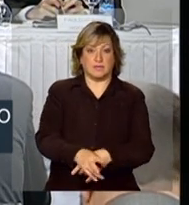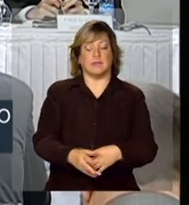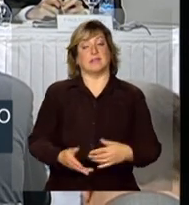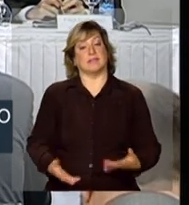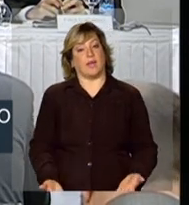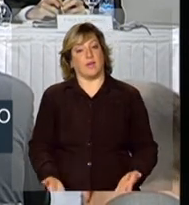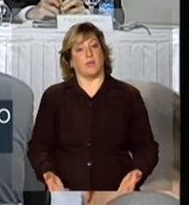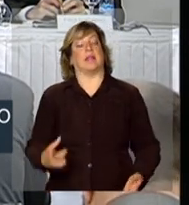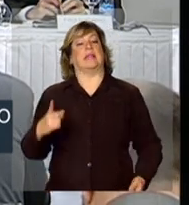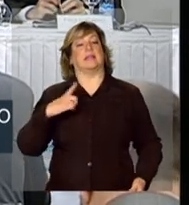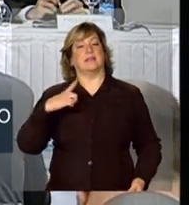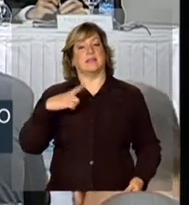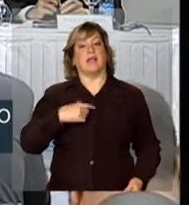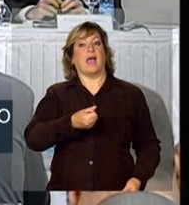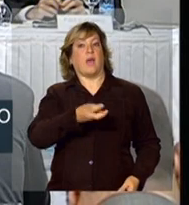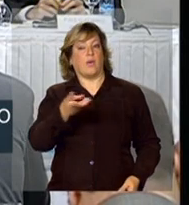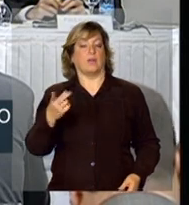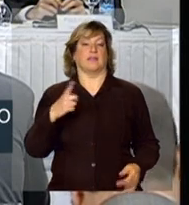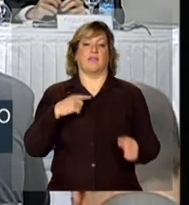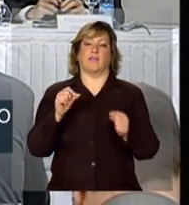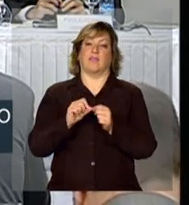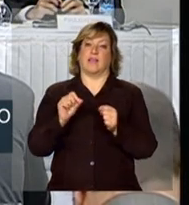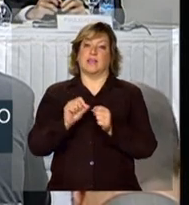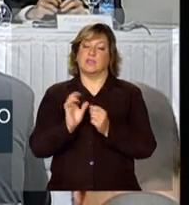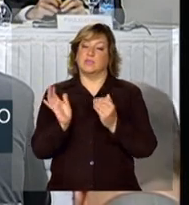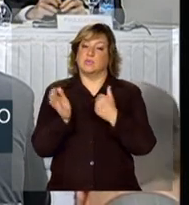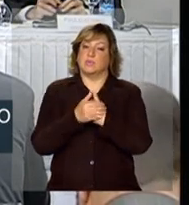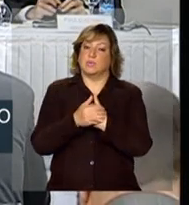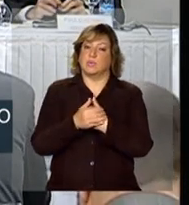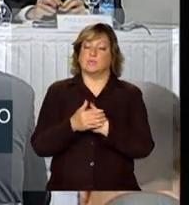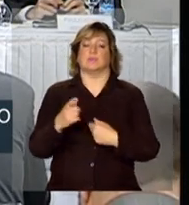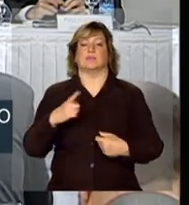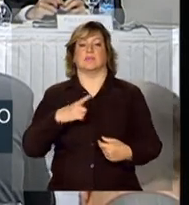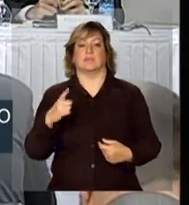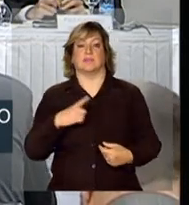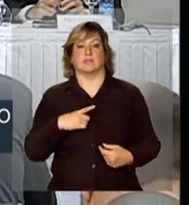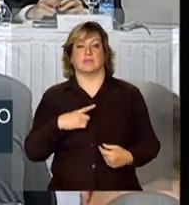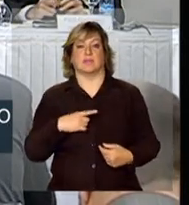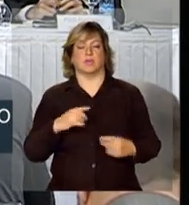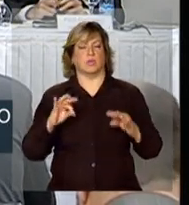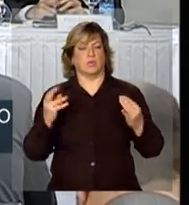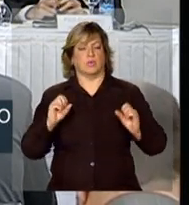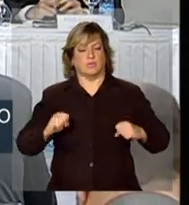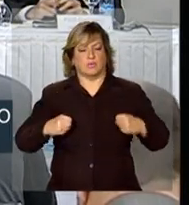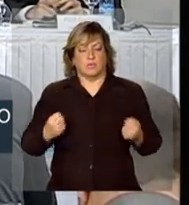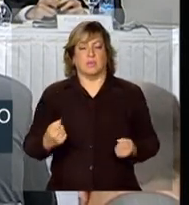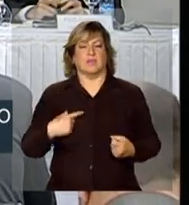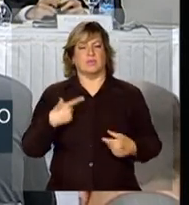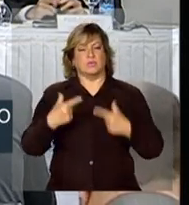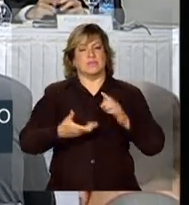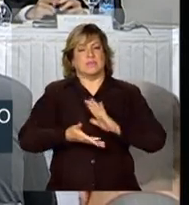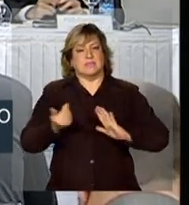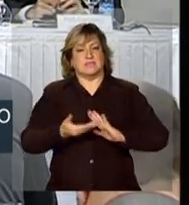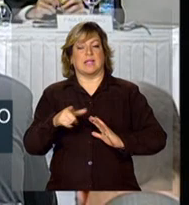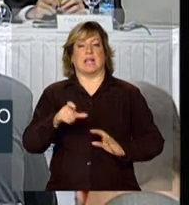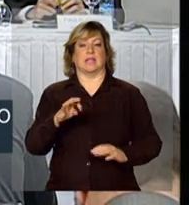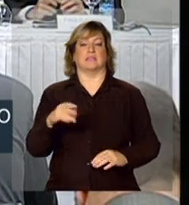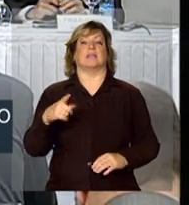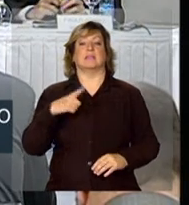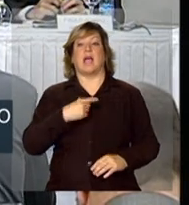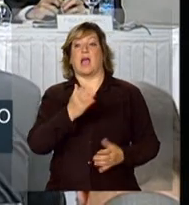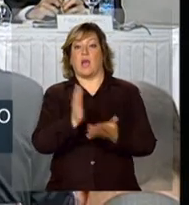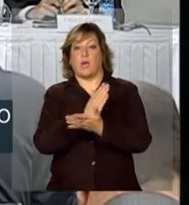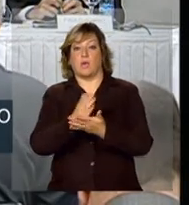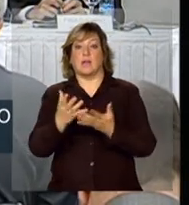Então, tem alguém que está fazendo, por trás do esforço de todo um coletivo de sair da lista, topando,